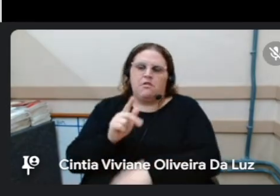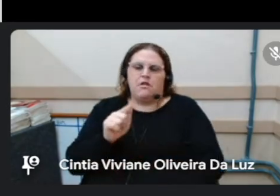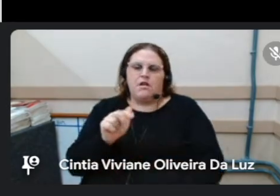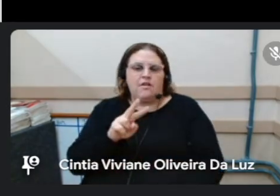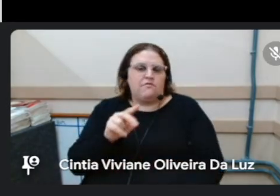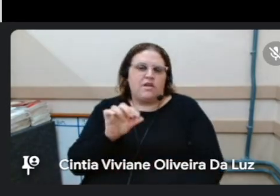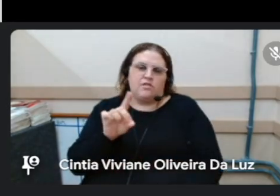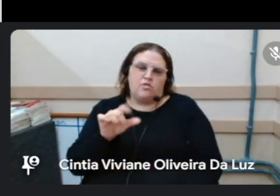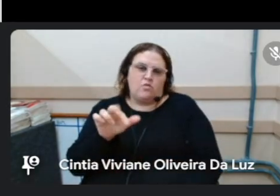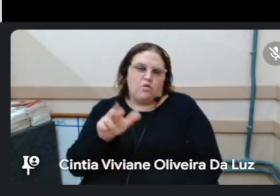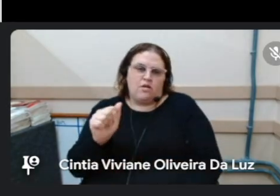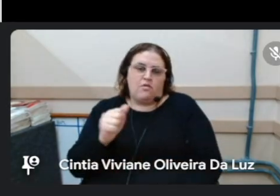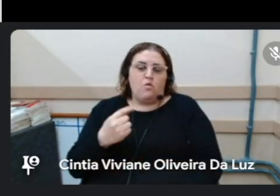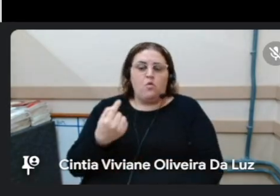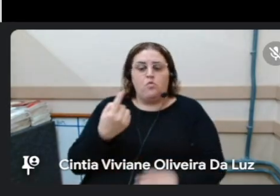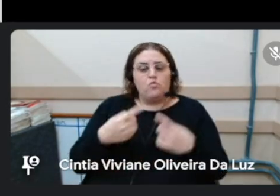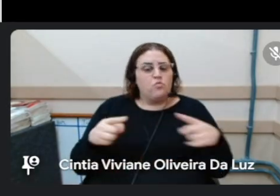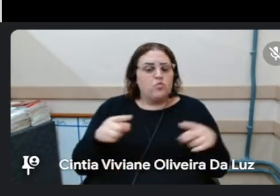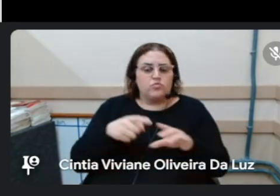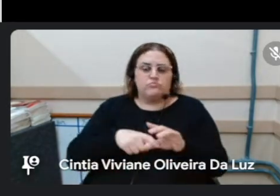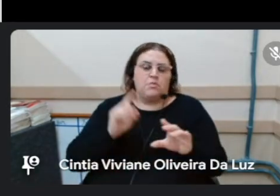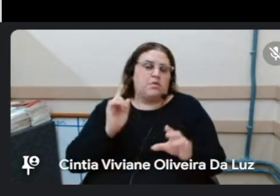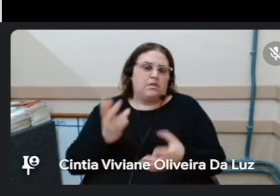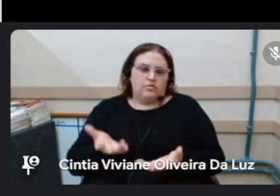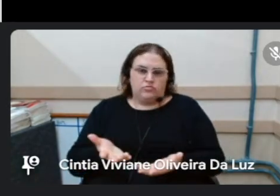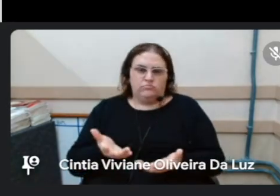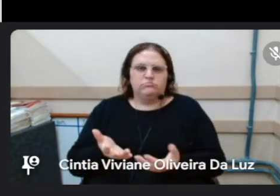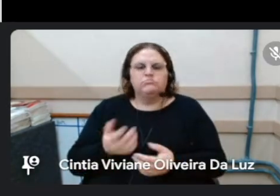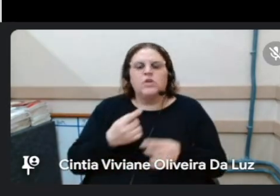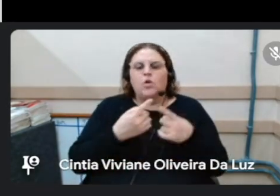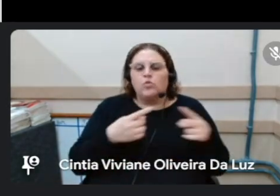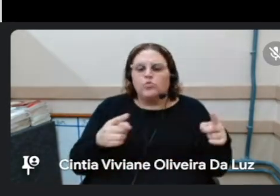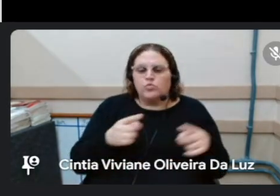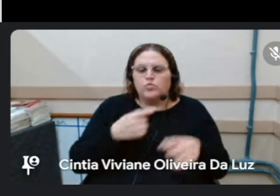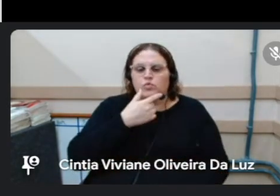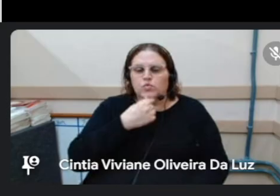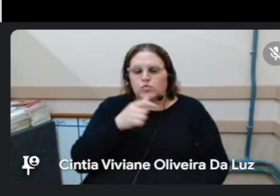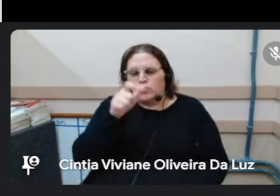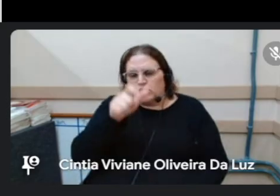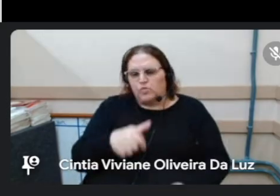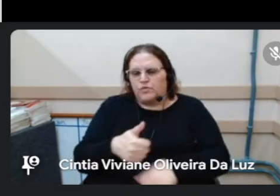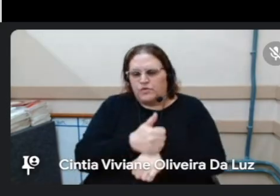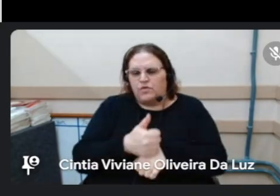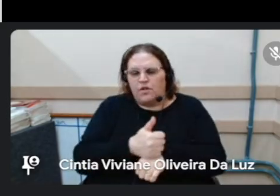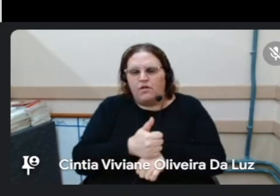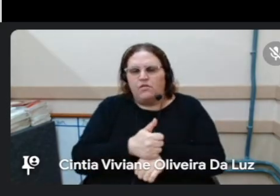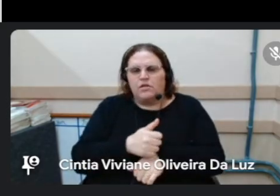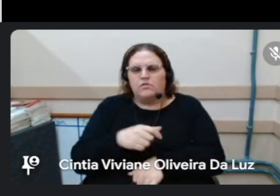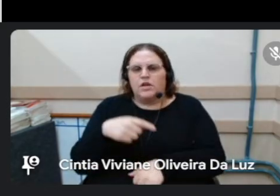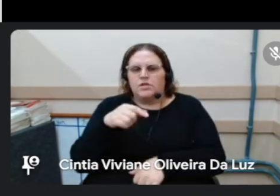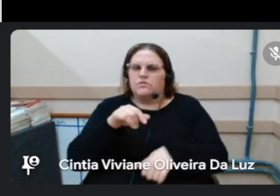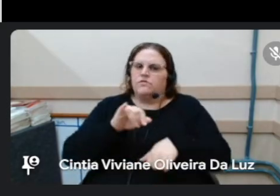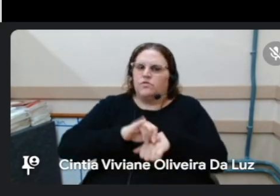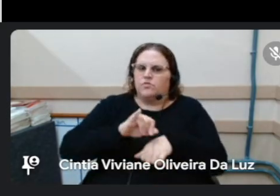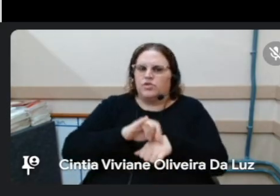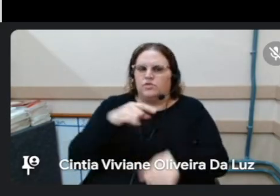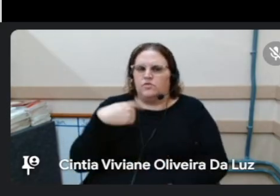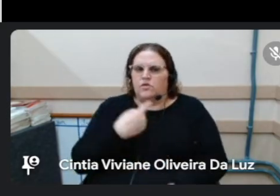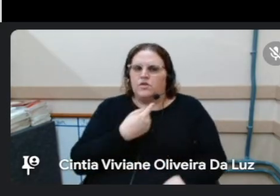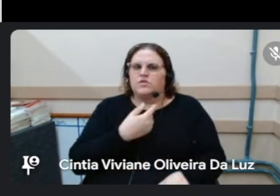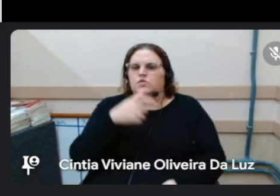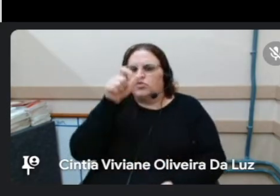então a o músico independente no nosso caso que foi o nosso objeto foram os nossos sujeitos de pesquisa